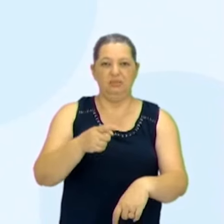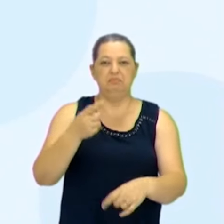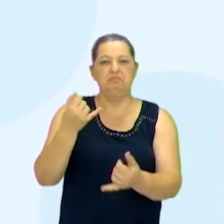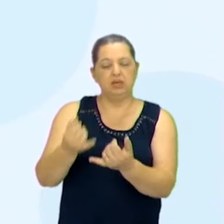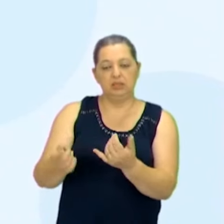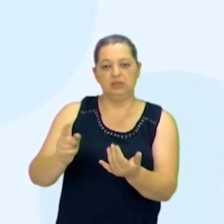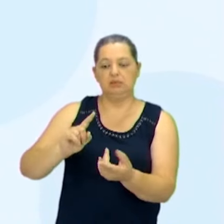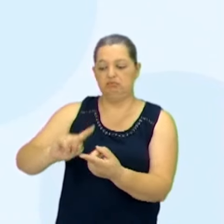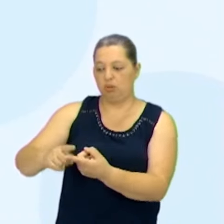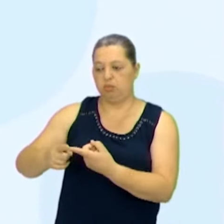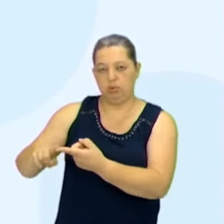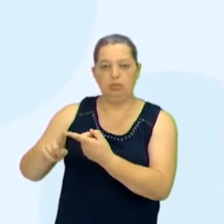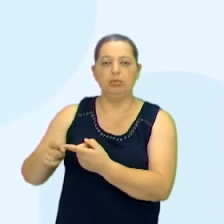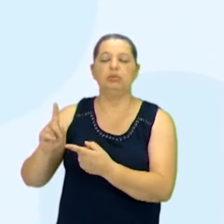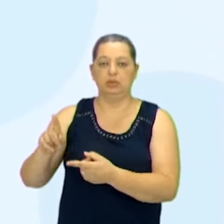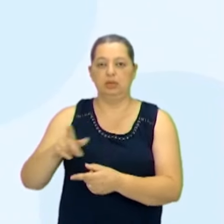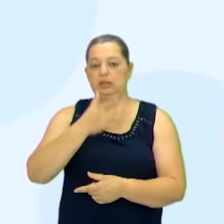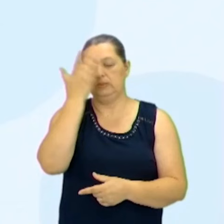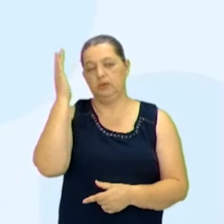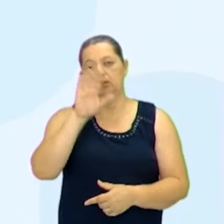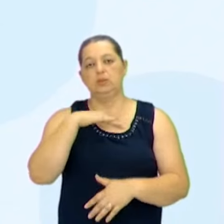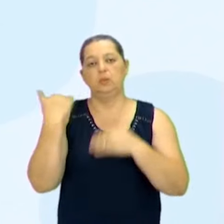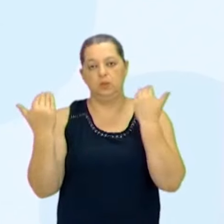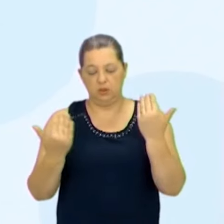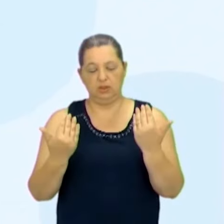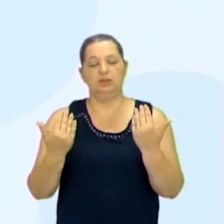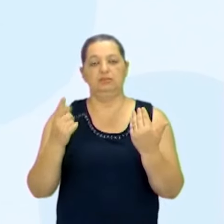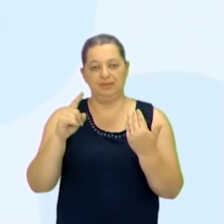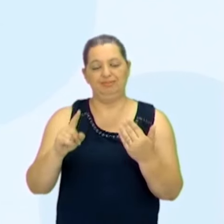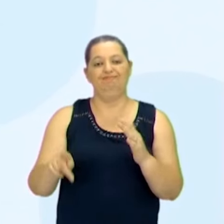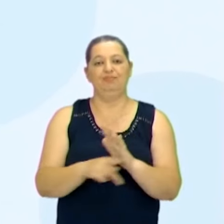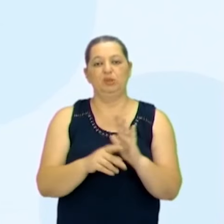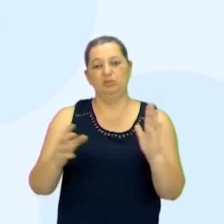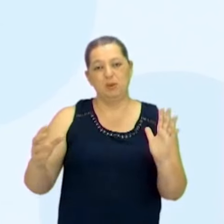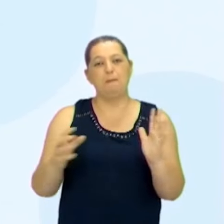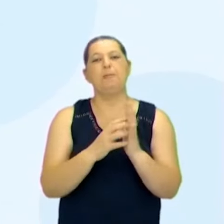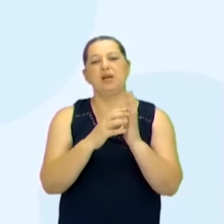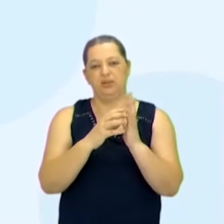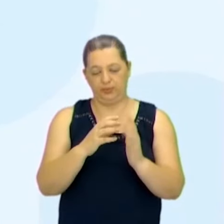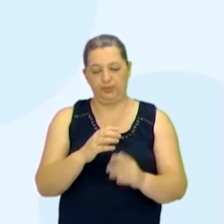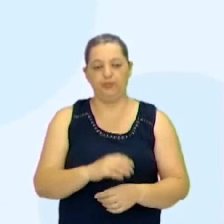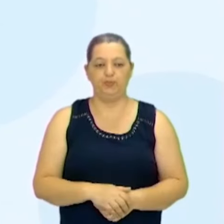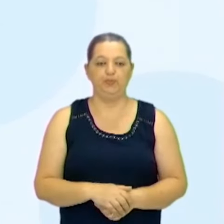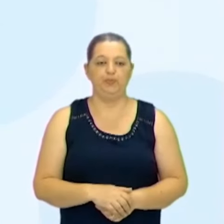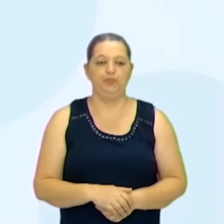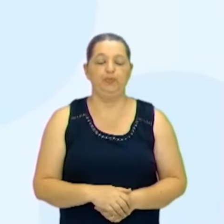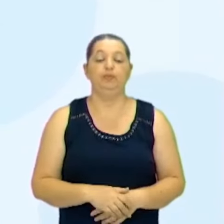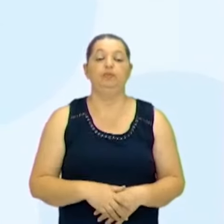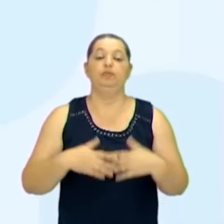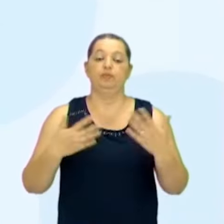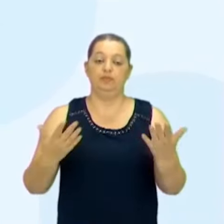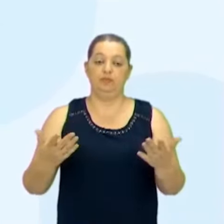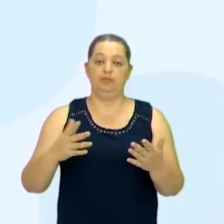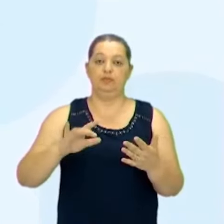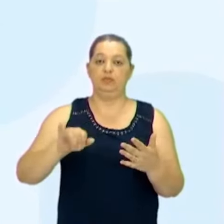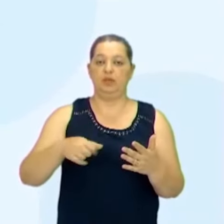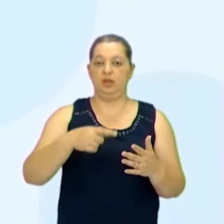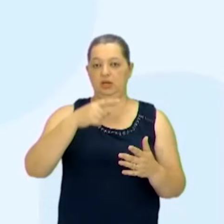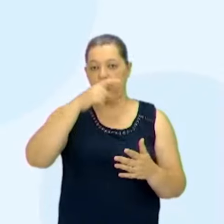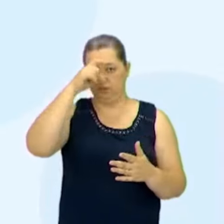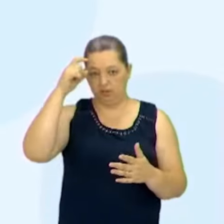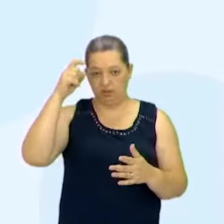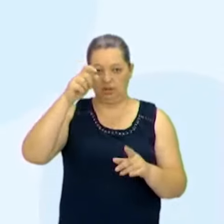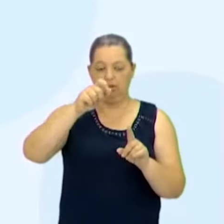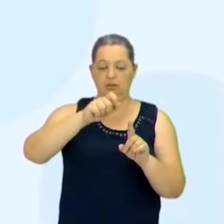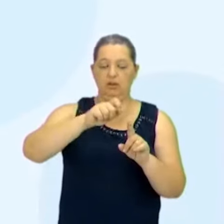de pessoas que morreram também nesse atentado foi muito impactante. E aí, em janeiro de 2015,